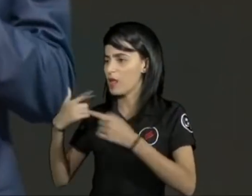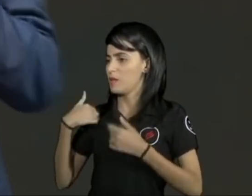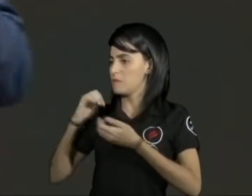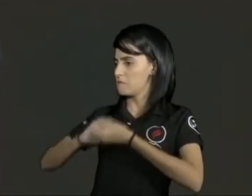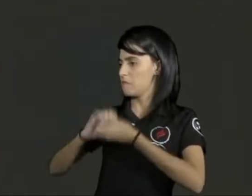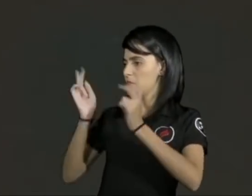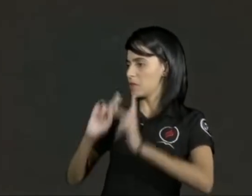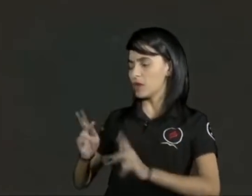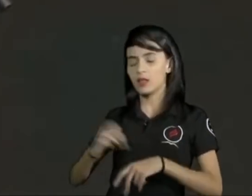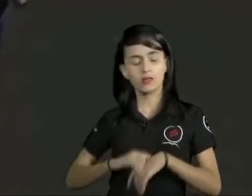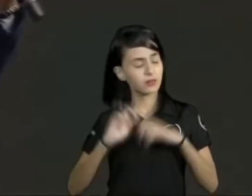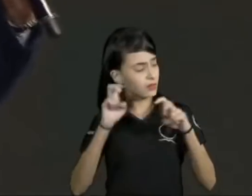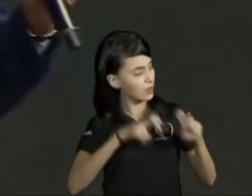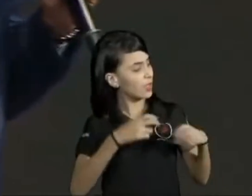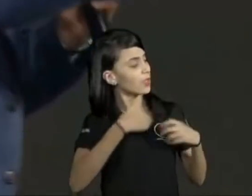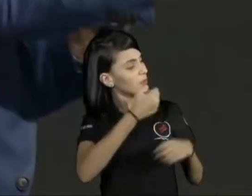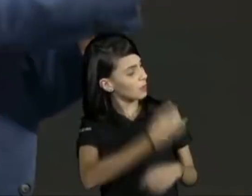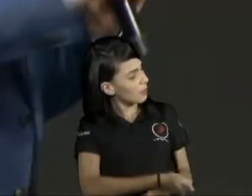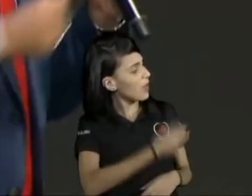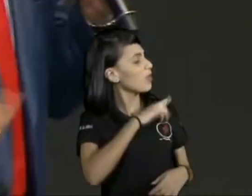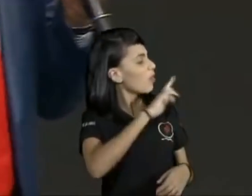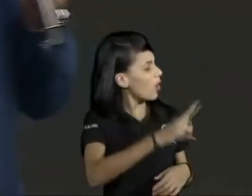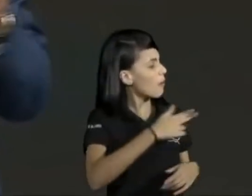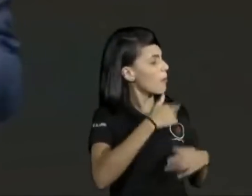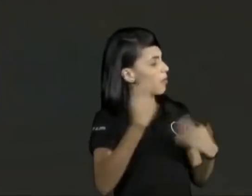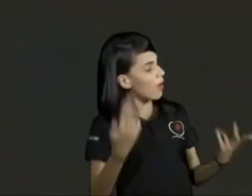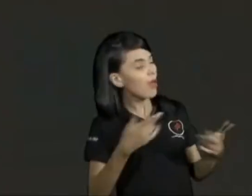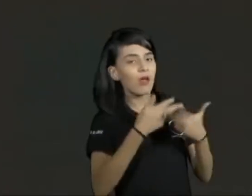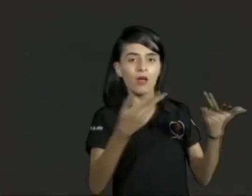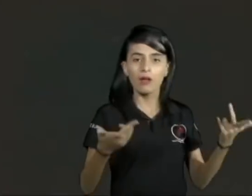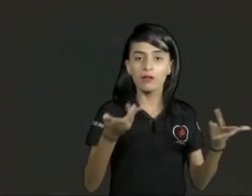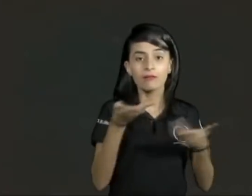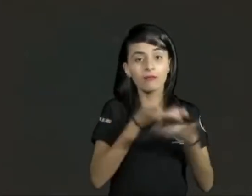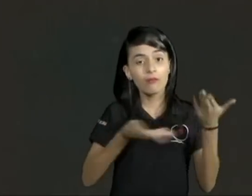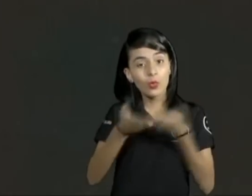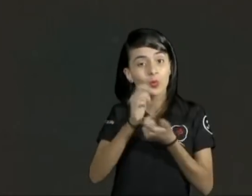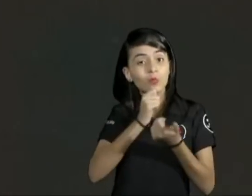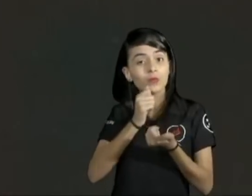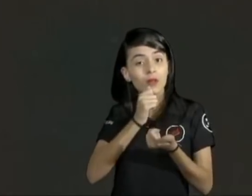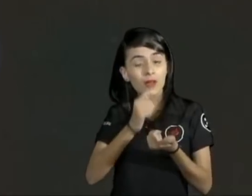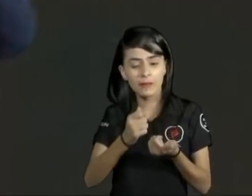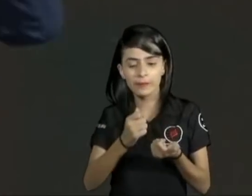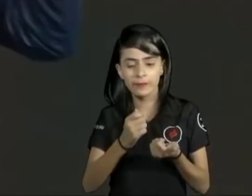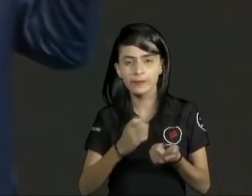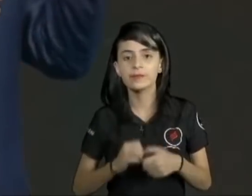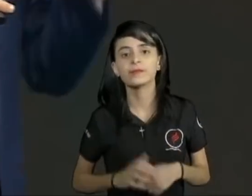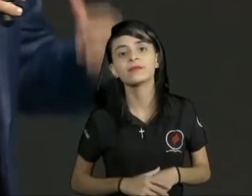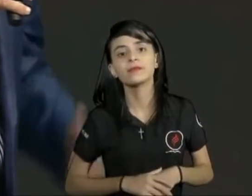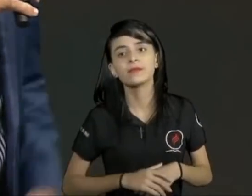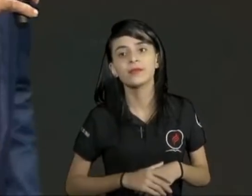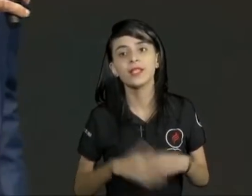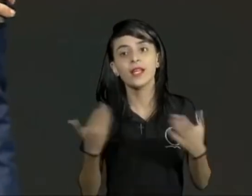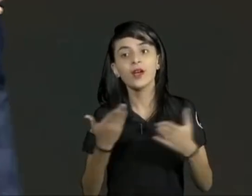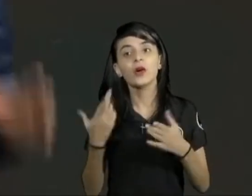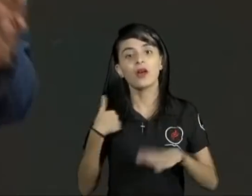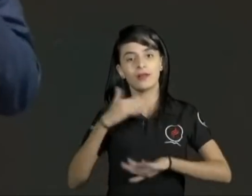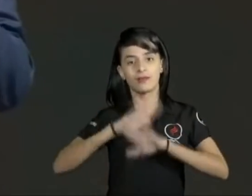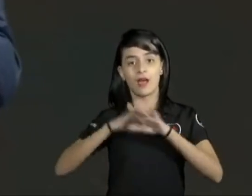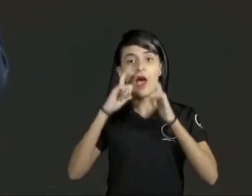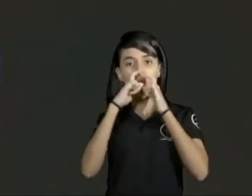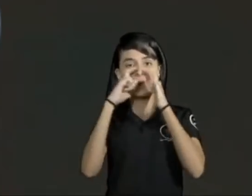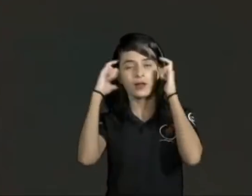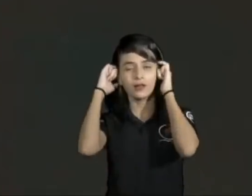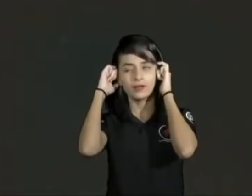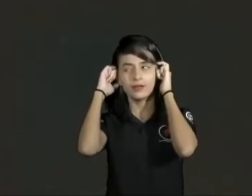de Cristo sentar do lado tudo bem meu irmão meu nome é João qual o seu nome a E agora se esconde atrás da máscara